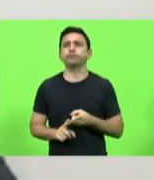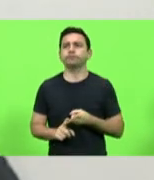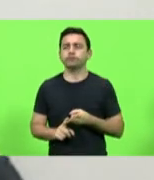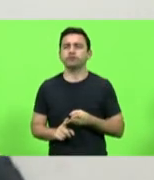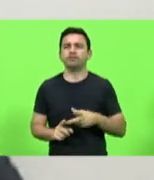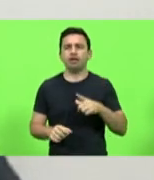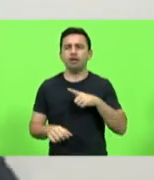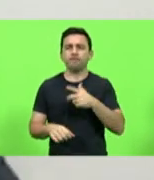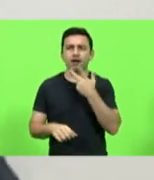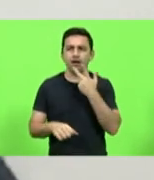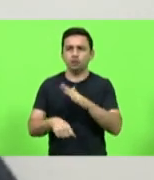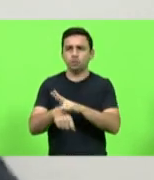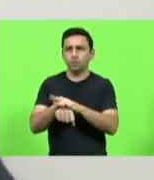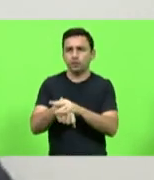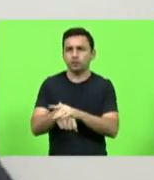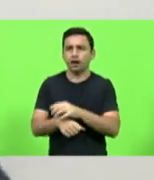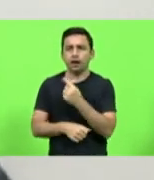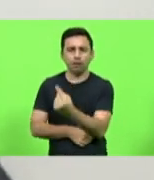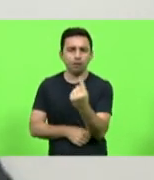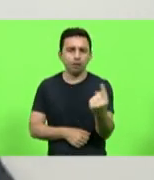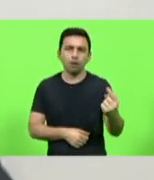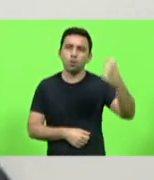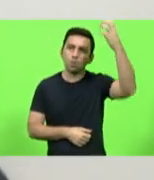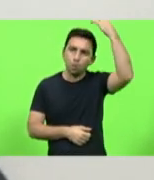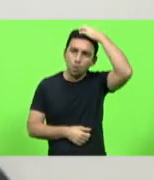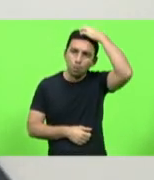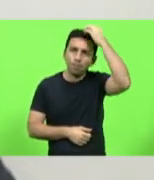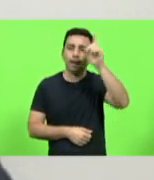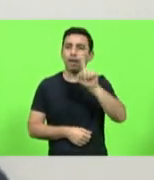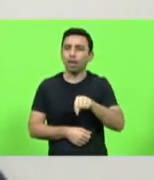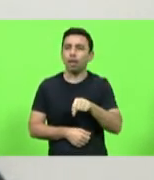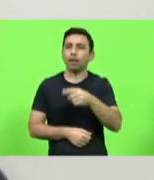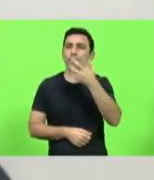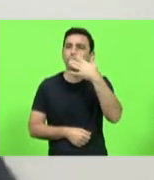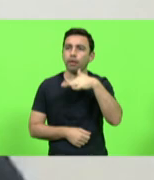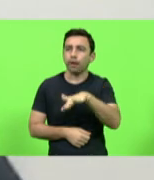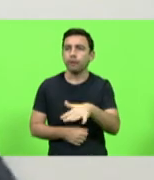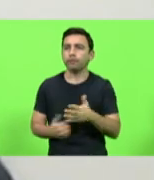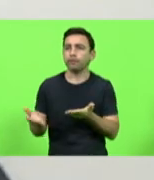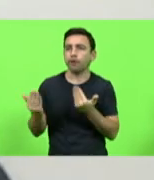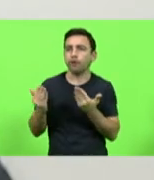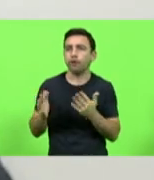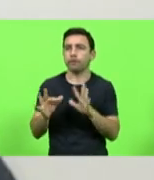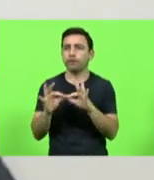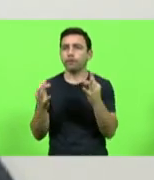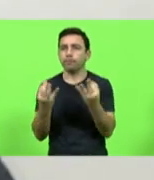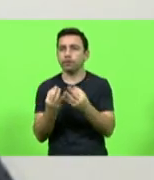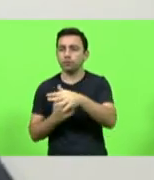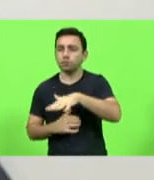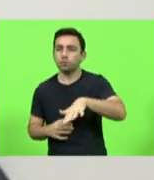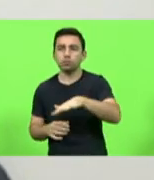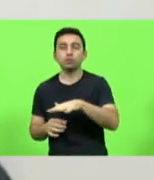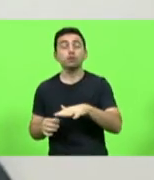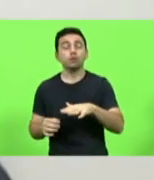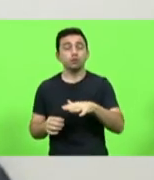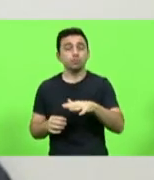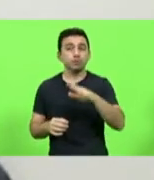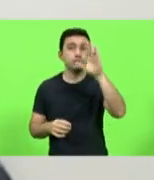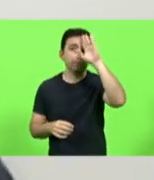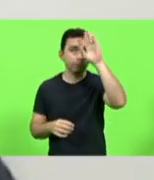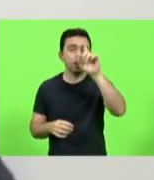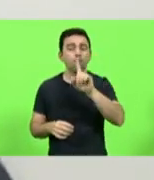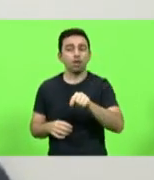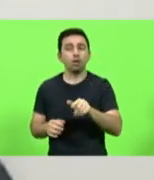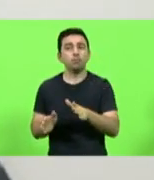Patologizando, individualizando e culpabilizando crianças, adolescentes e suas famílias, especialmente aquelas em situação de vulnerabilidade